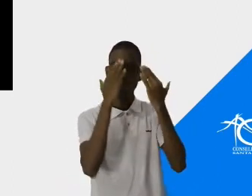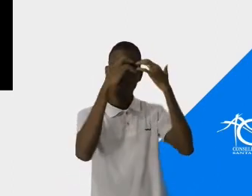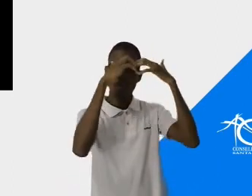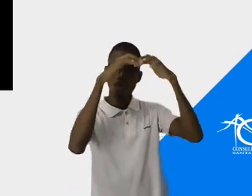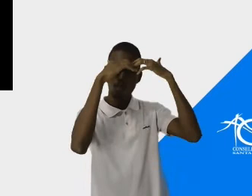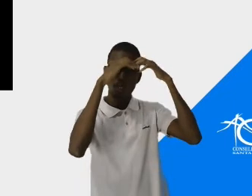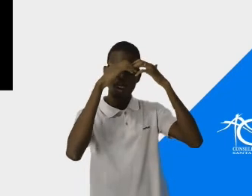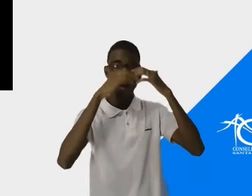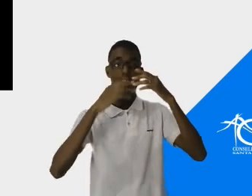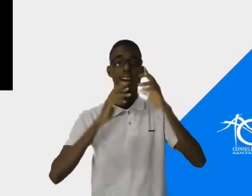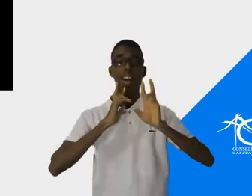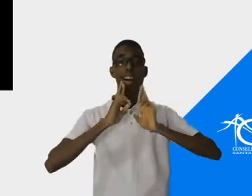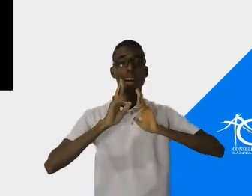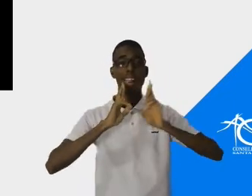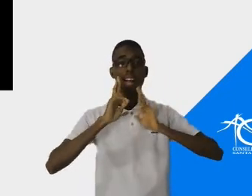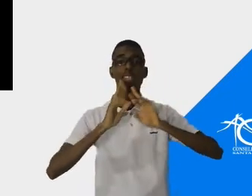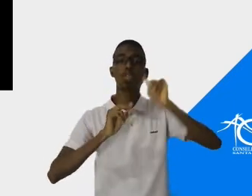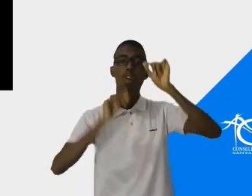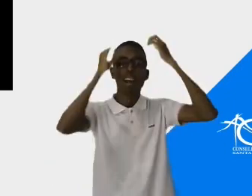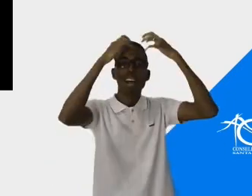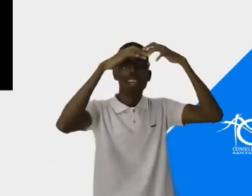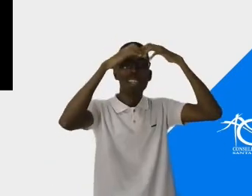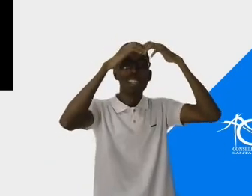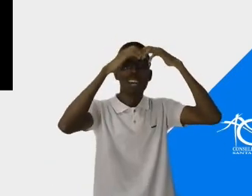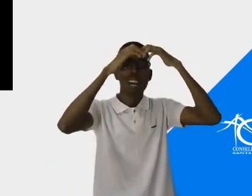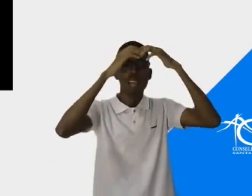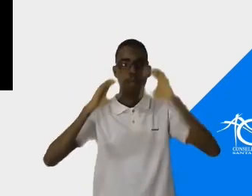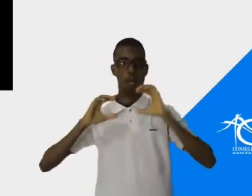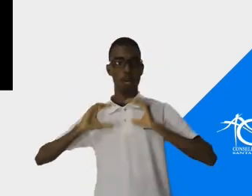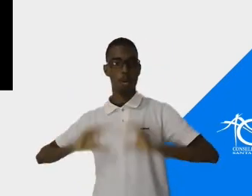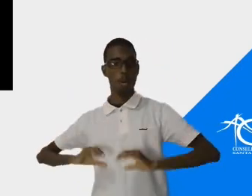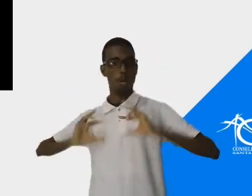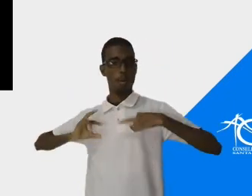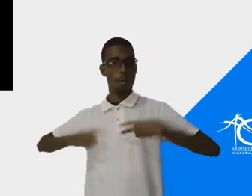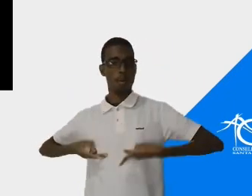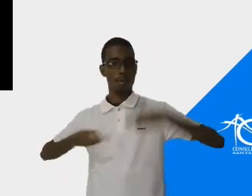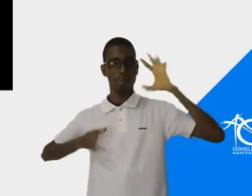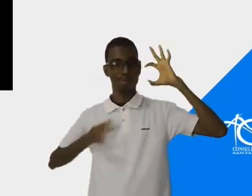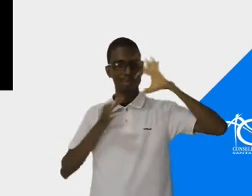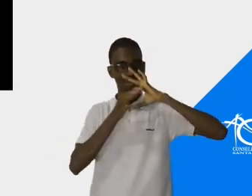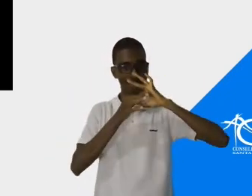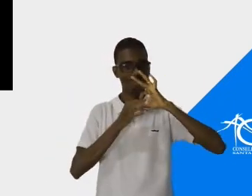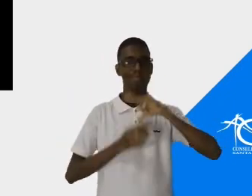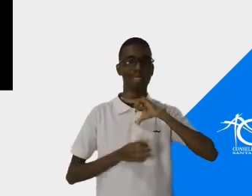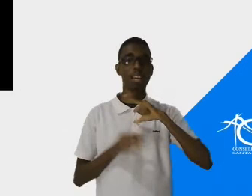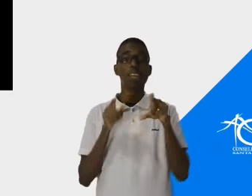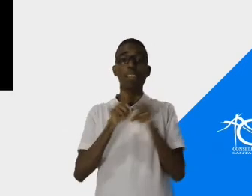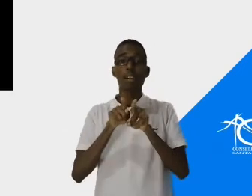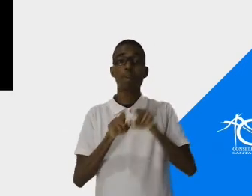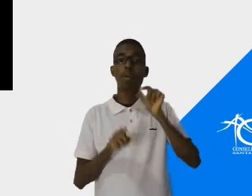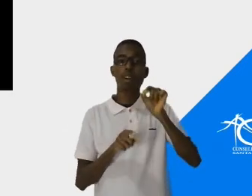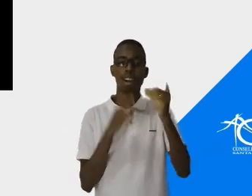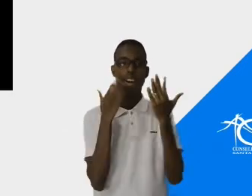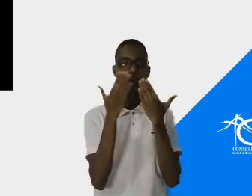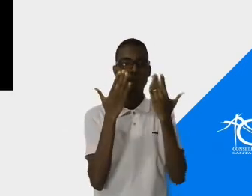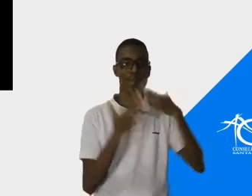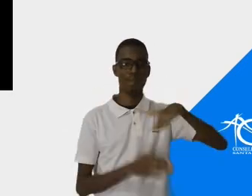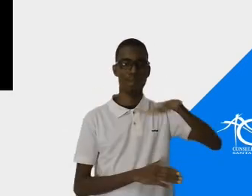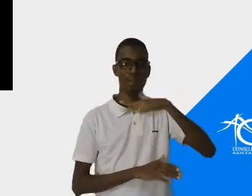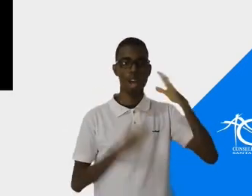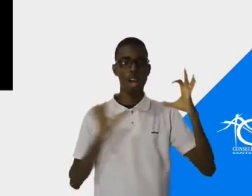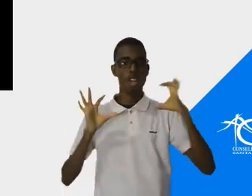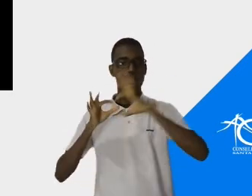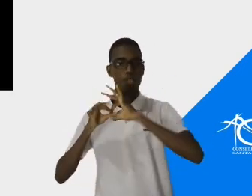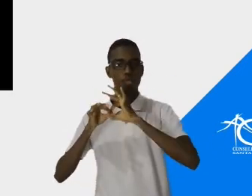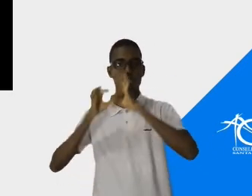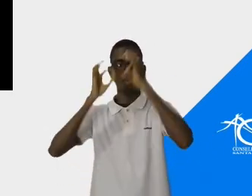o comportamento humano. É um ramo da psicologia historicamente atrelado à neurologia. E no Brasil é tido